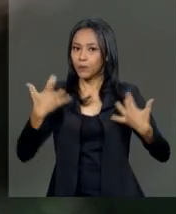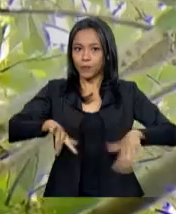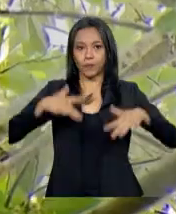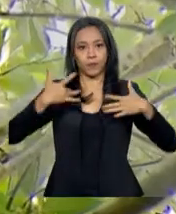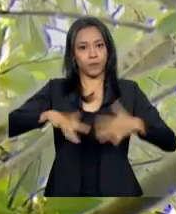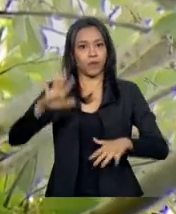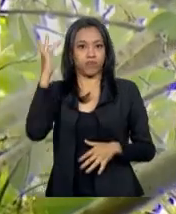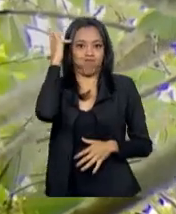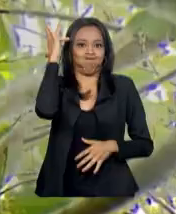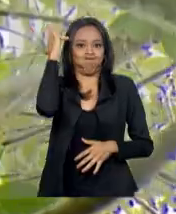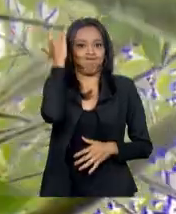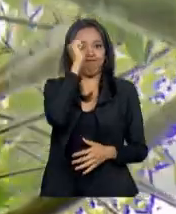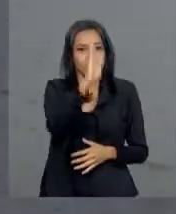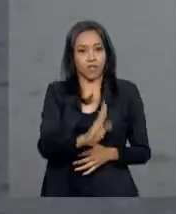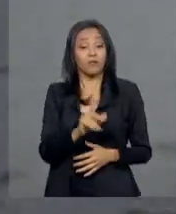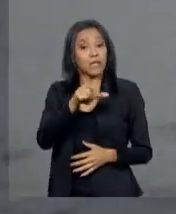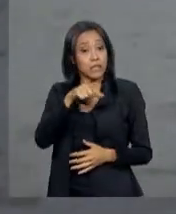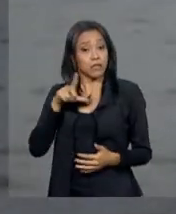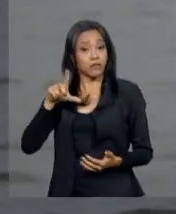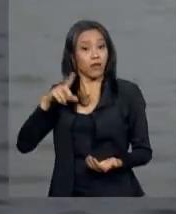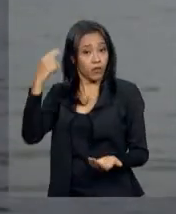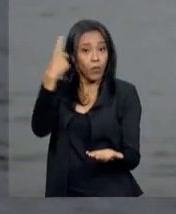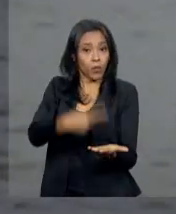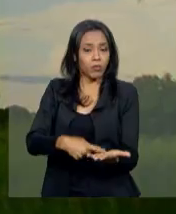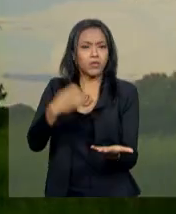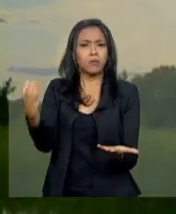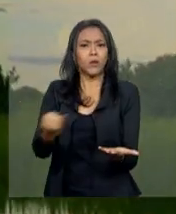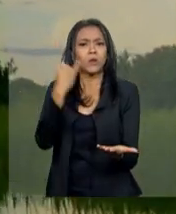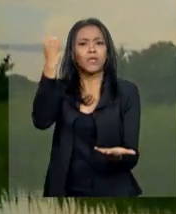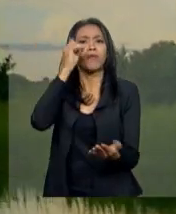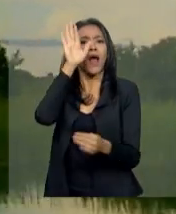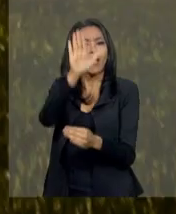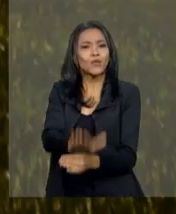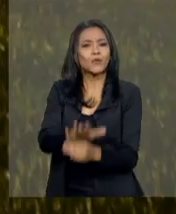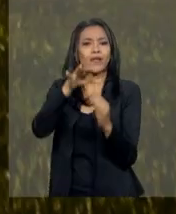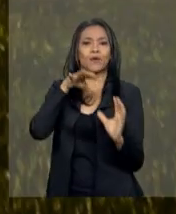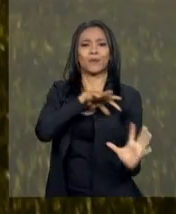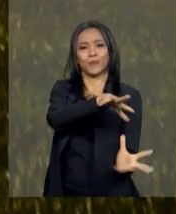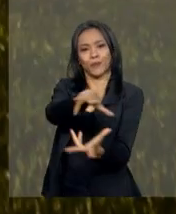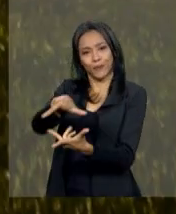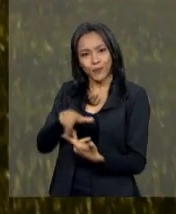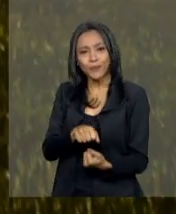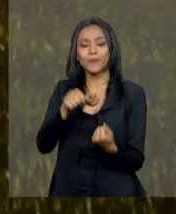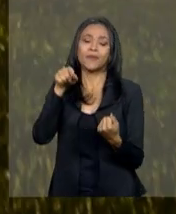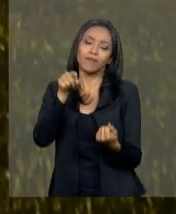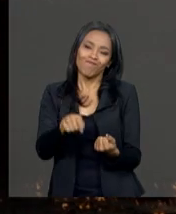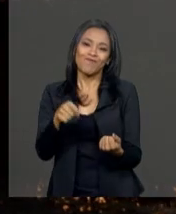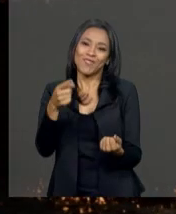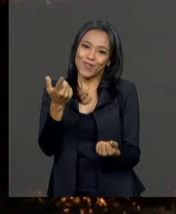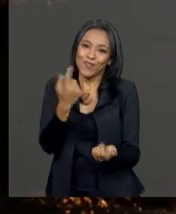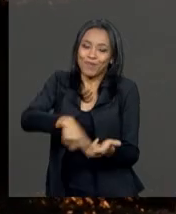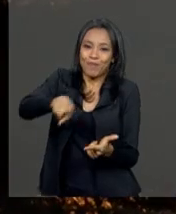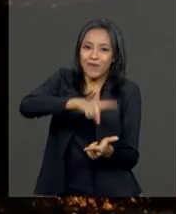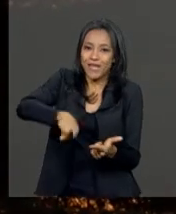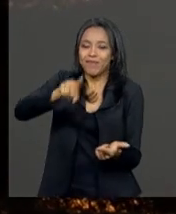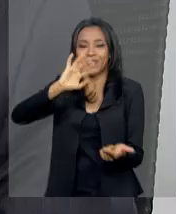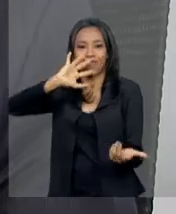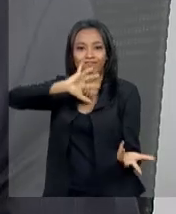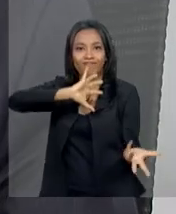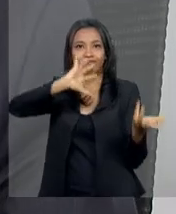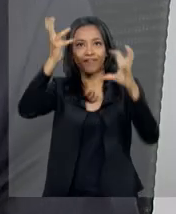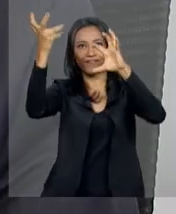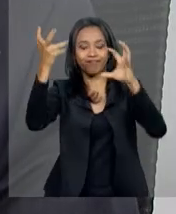e que assumiu compromissos importantes pra ajudar o planeta a enfrentar as ameaças das mudanças do clima